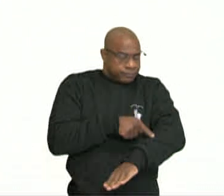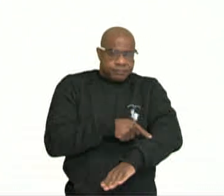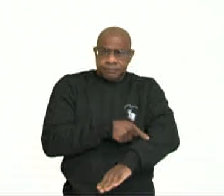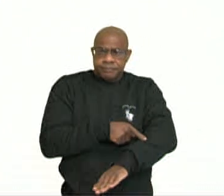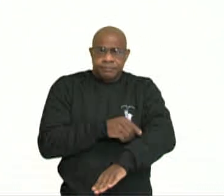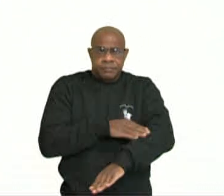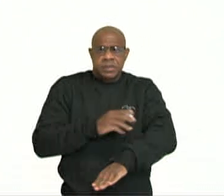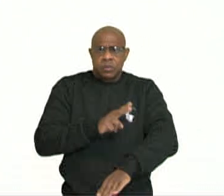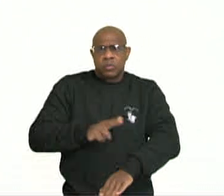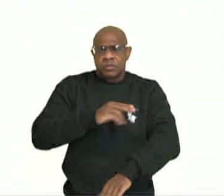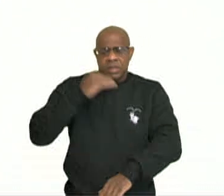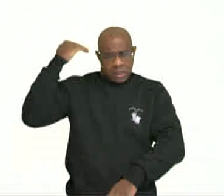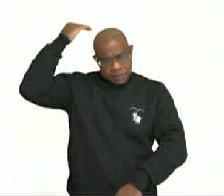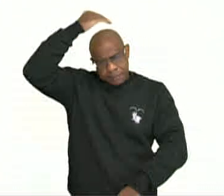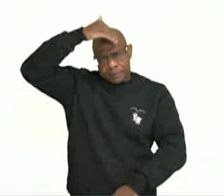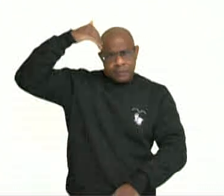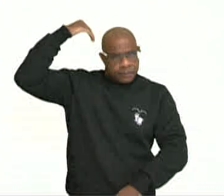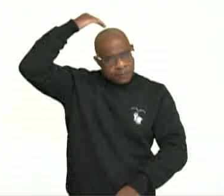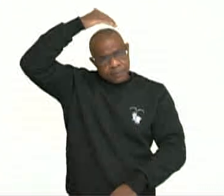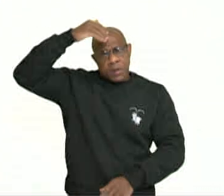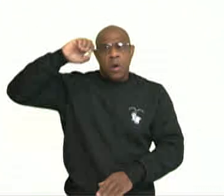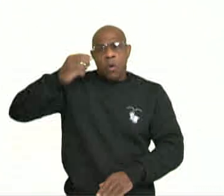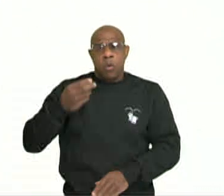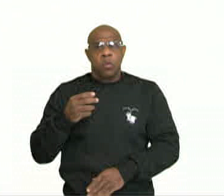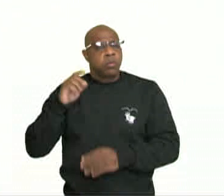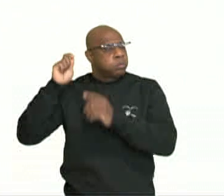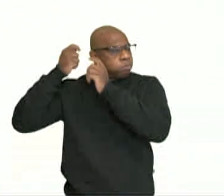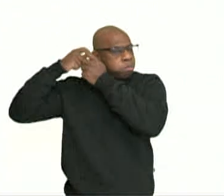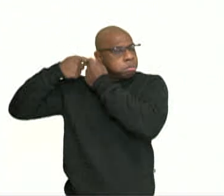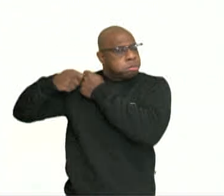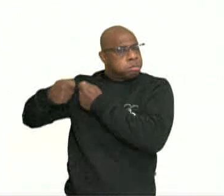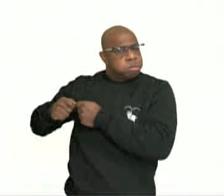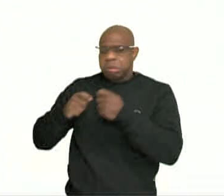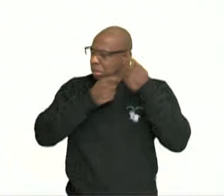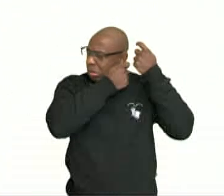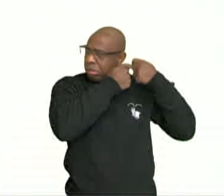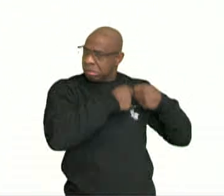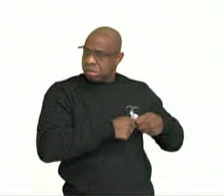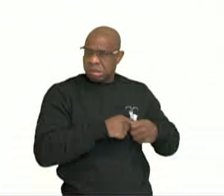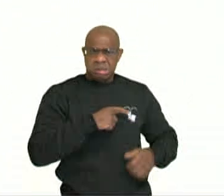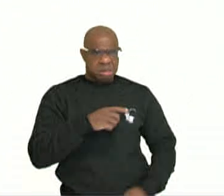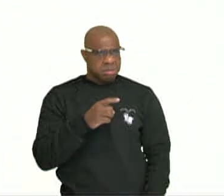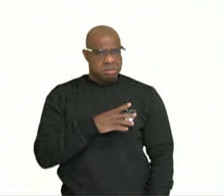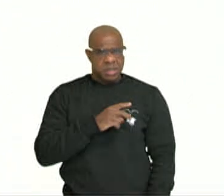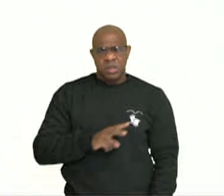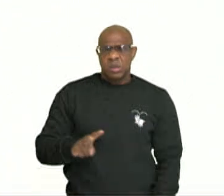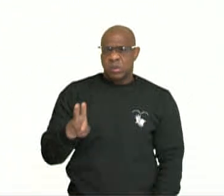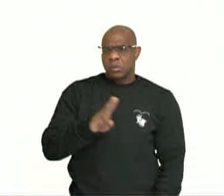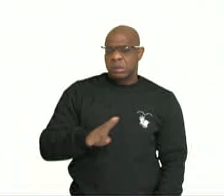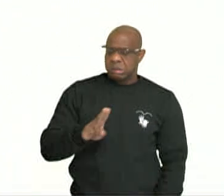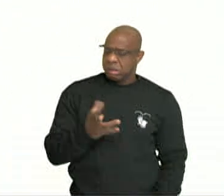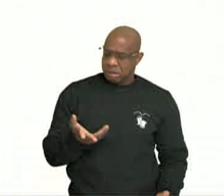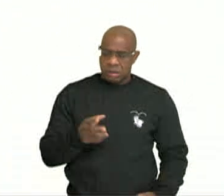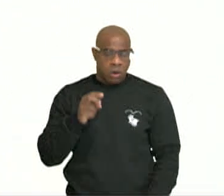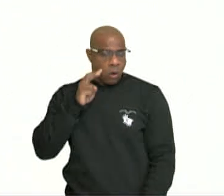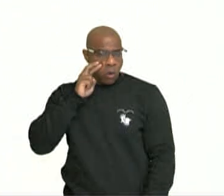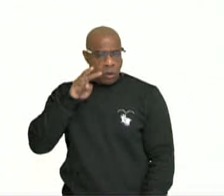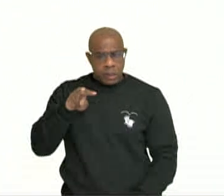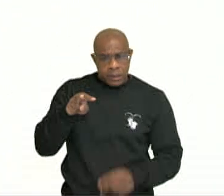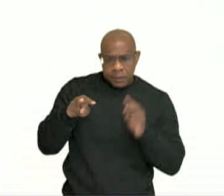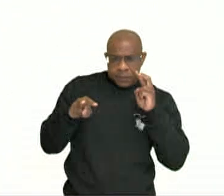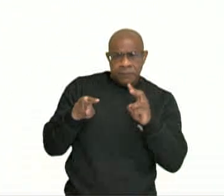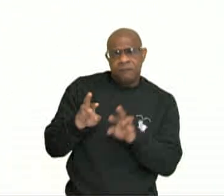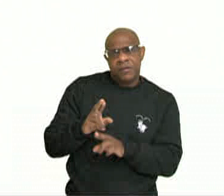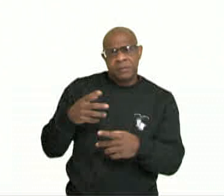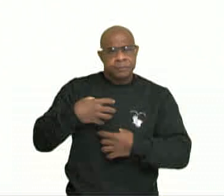um turbante ou dread e ser negro usando as mesmas coisas. Os olhares são outros. Exatamente porque,